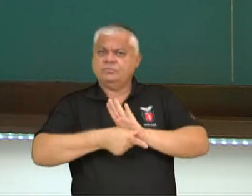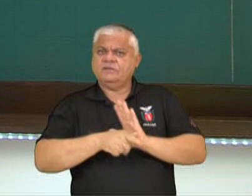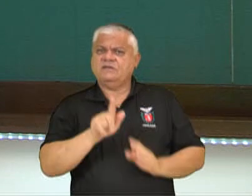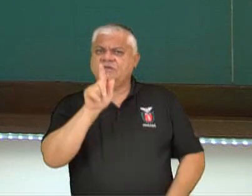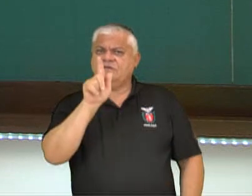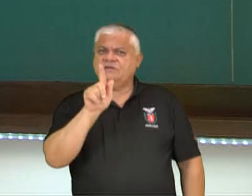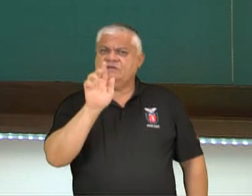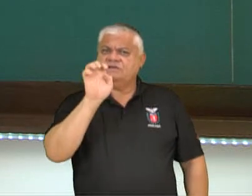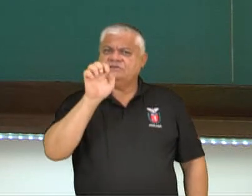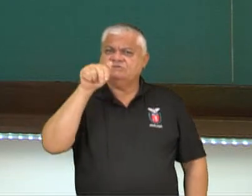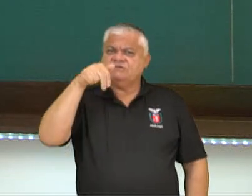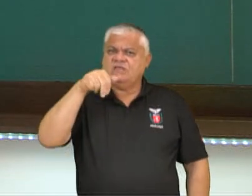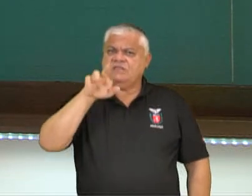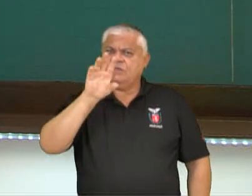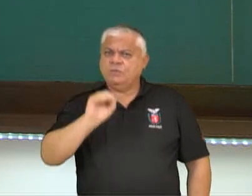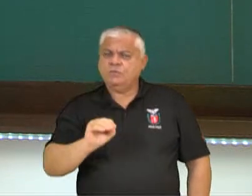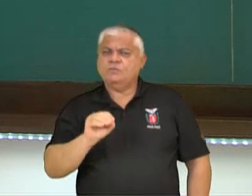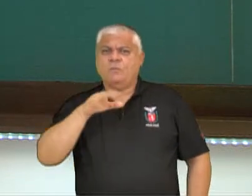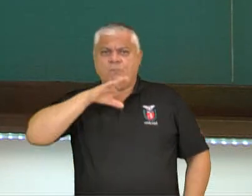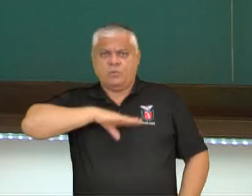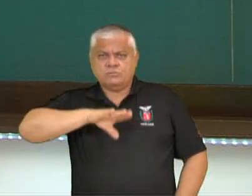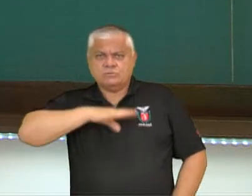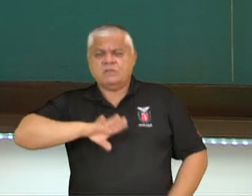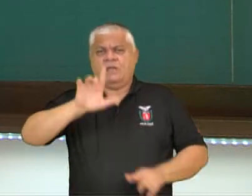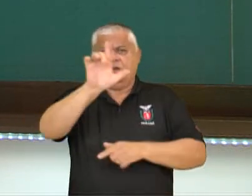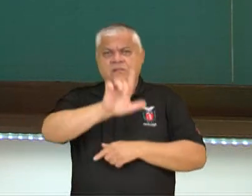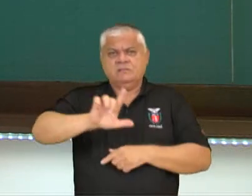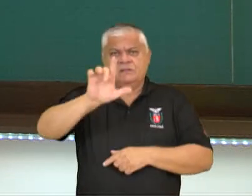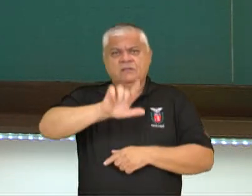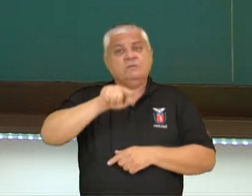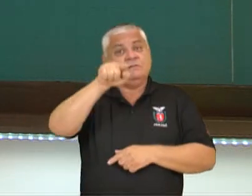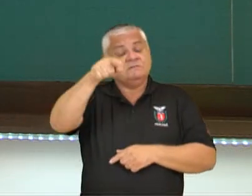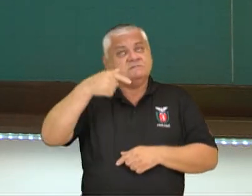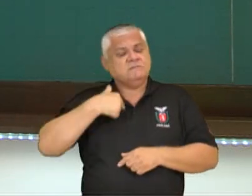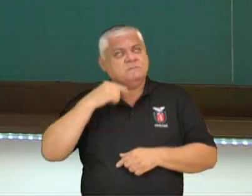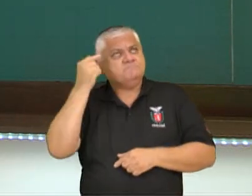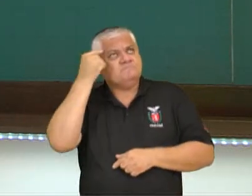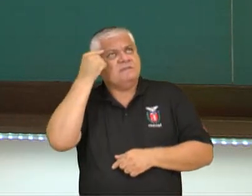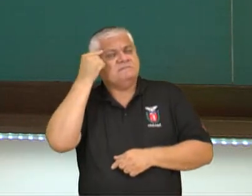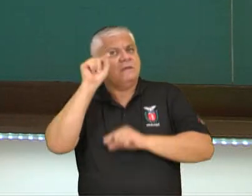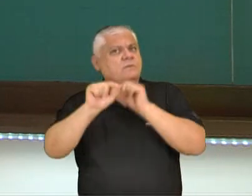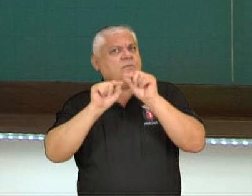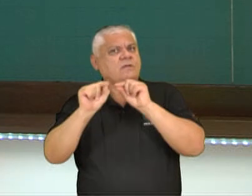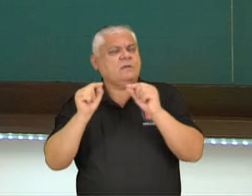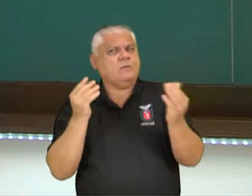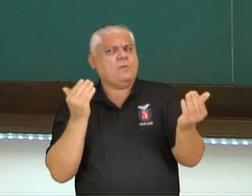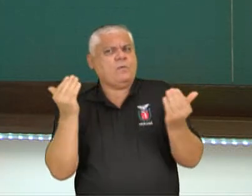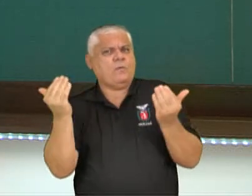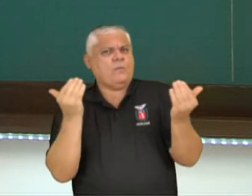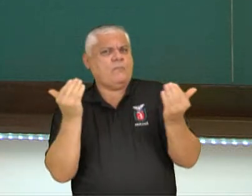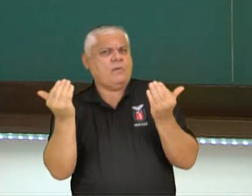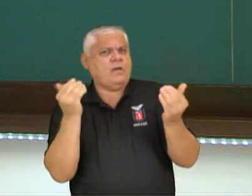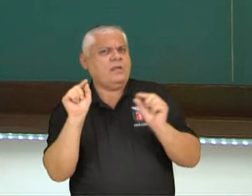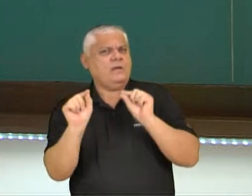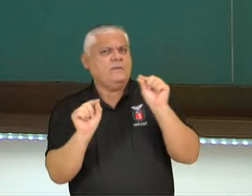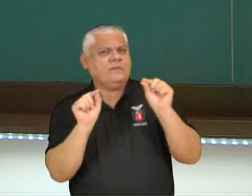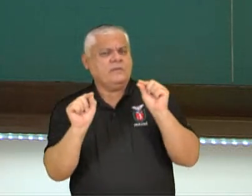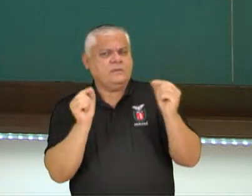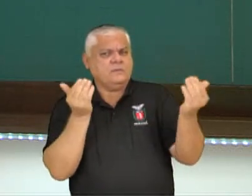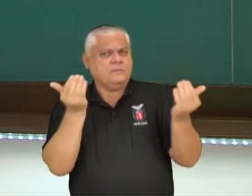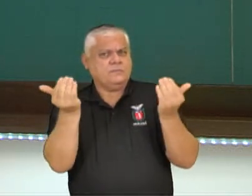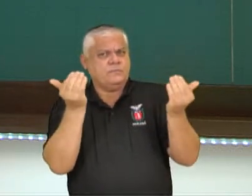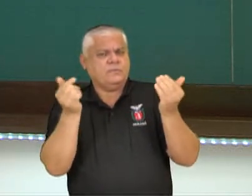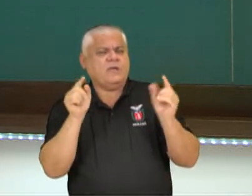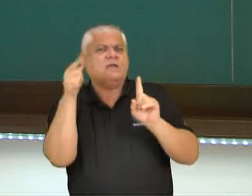língua portuguesa e na literatura, vocês precisam pensar em fazer uma comparação, uma analogia com